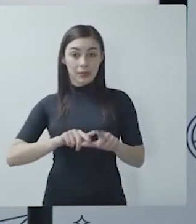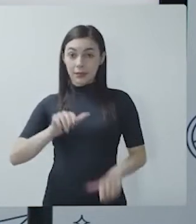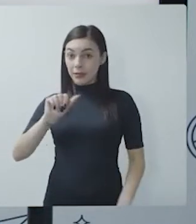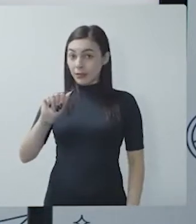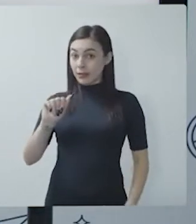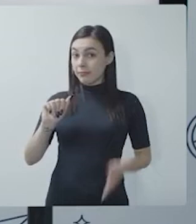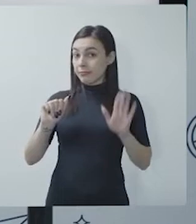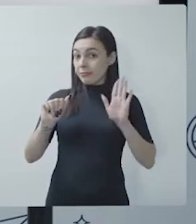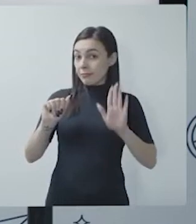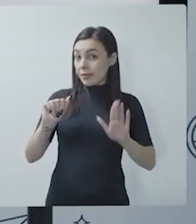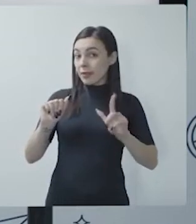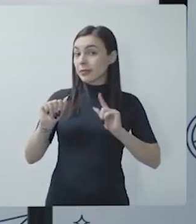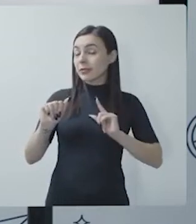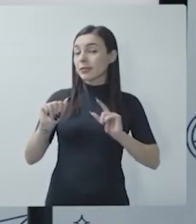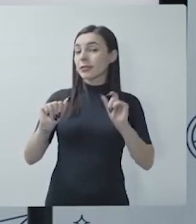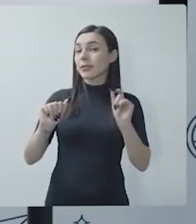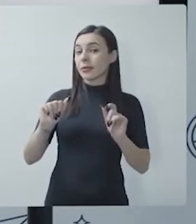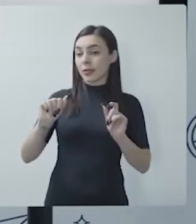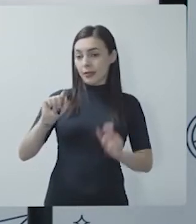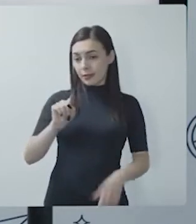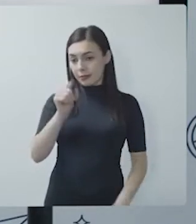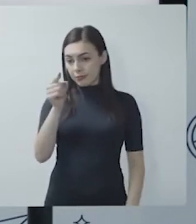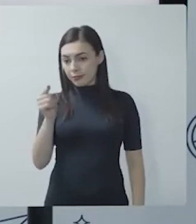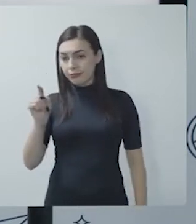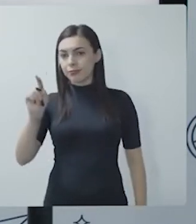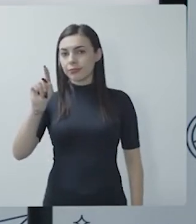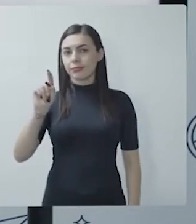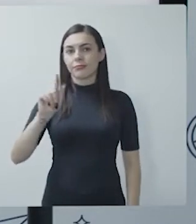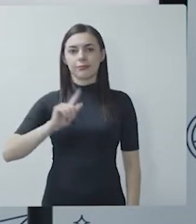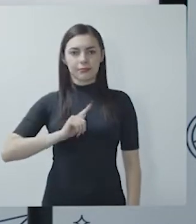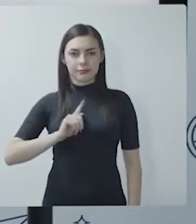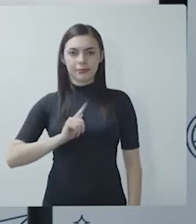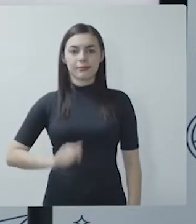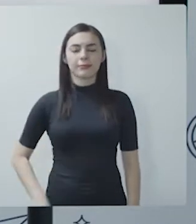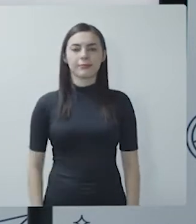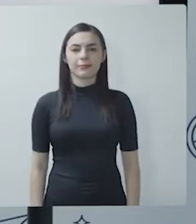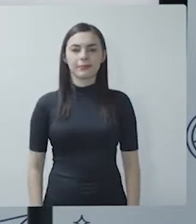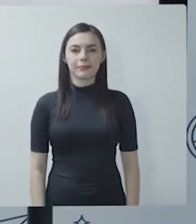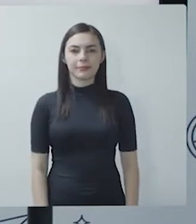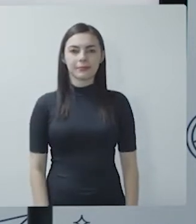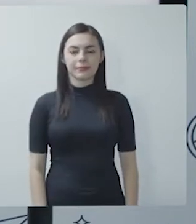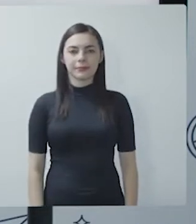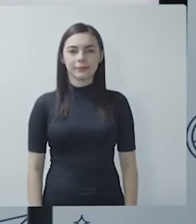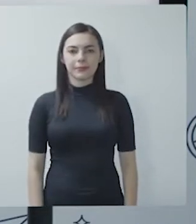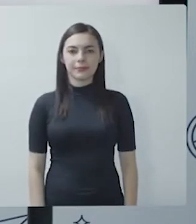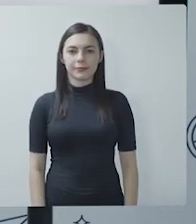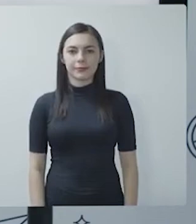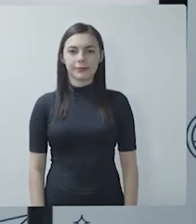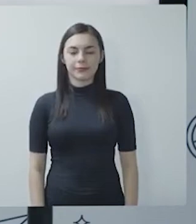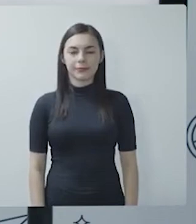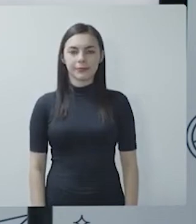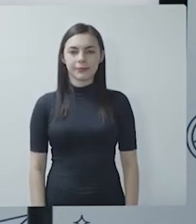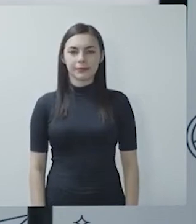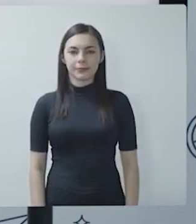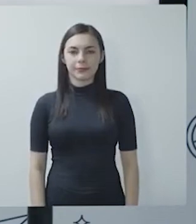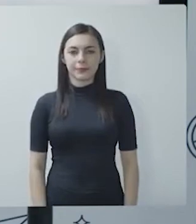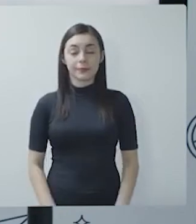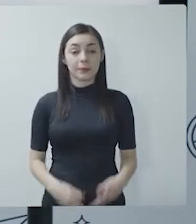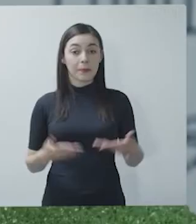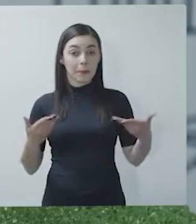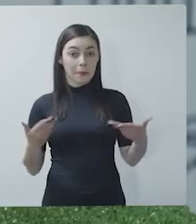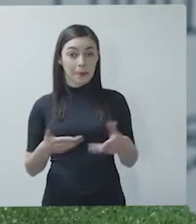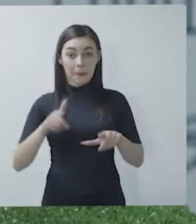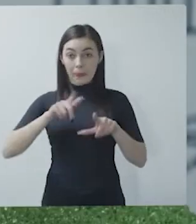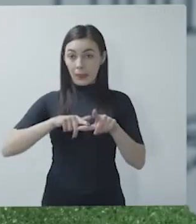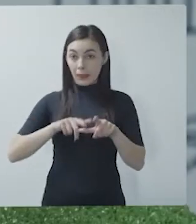tem também um sinal gráfico. Olhem lá. Então, agora nós vamos fazer a